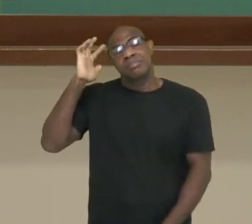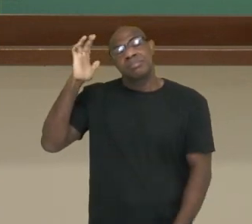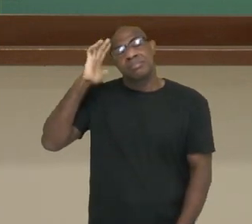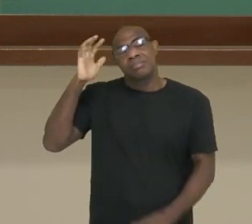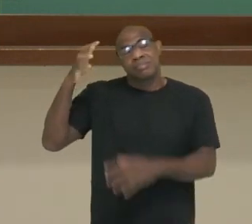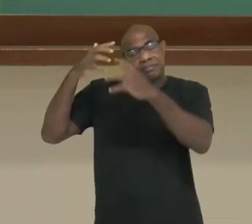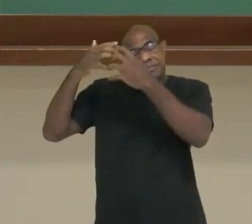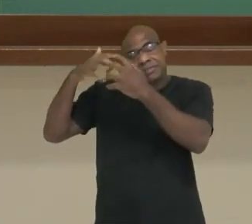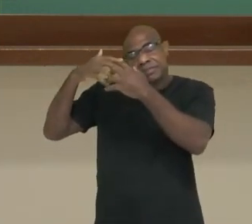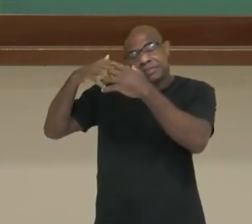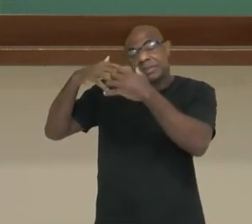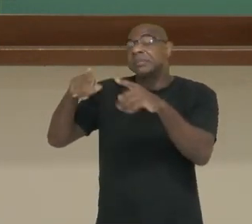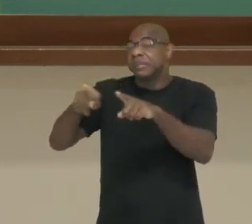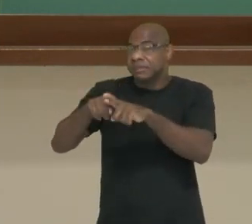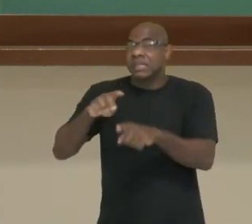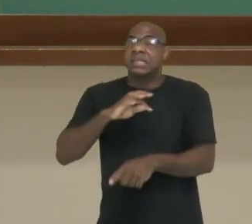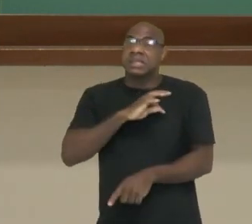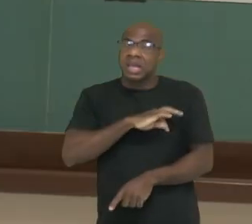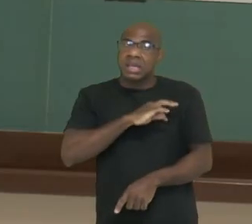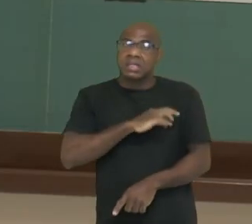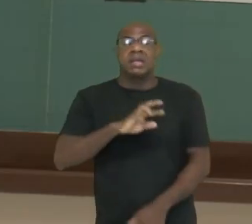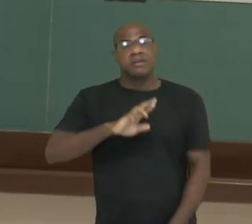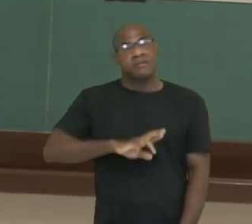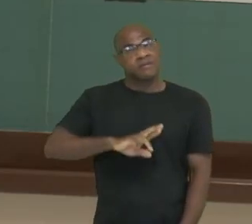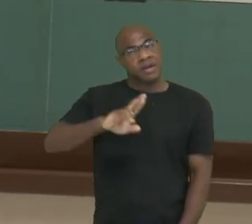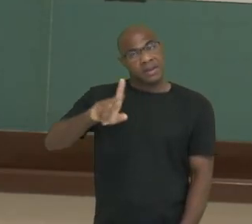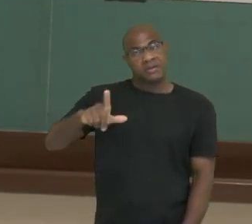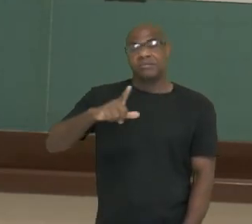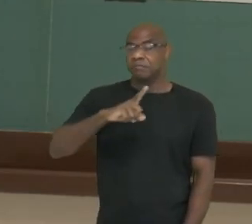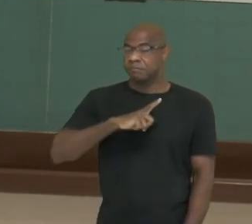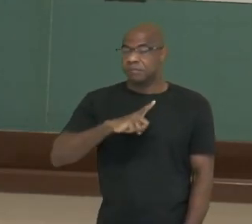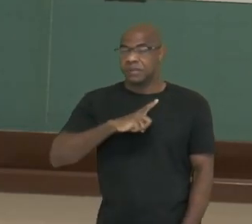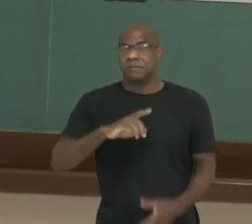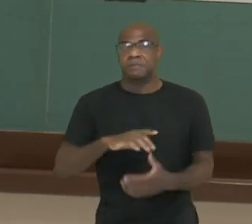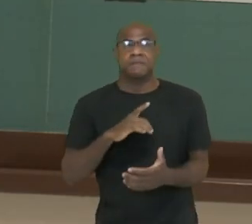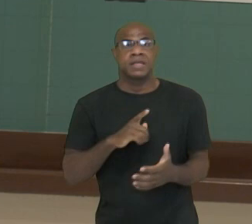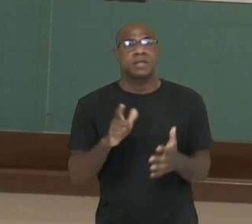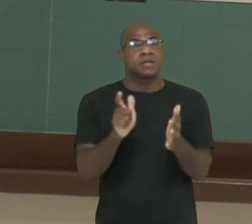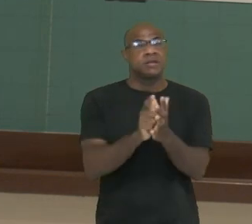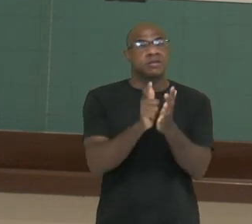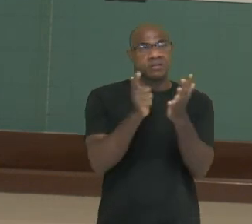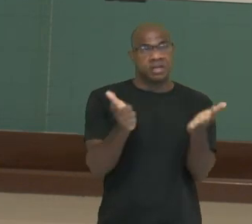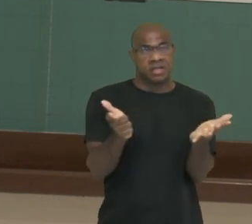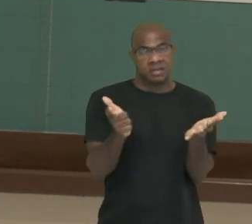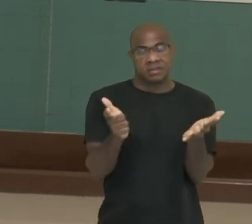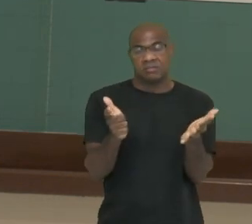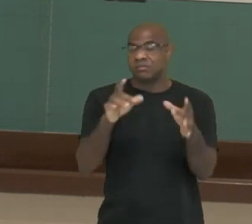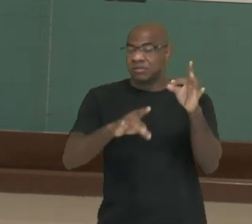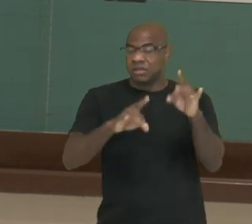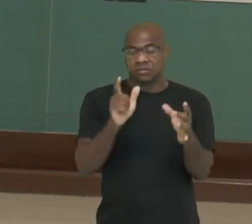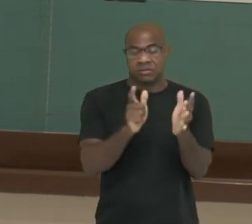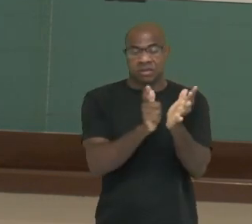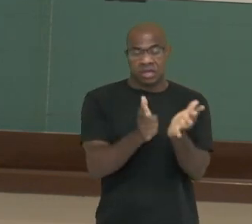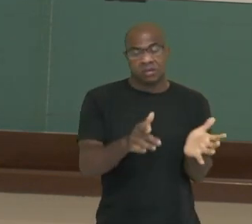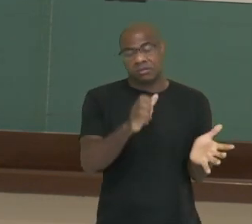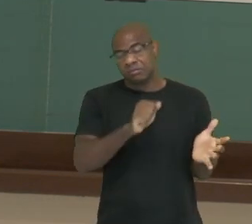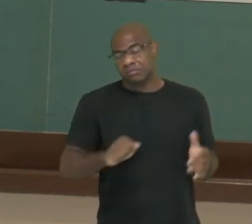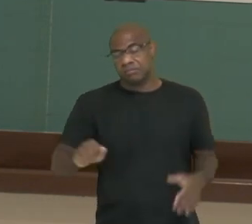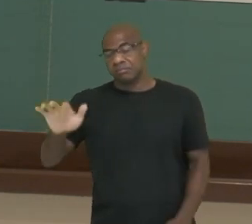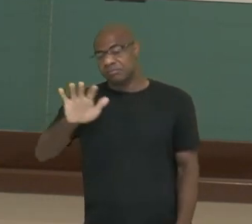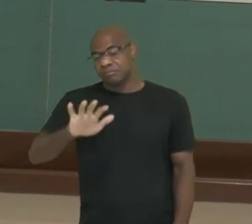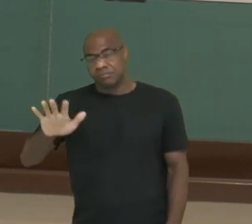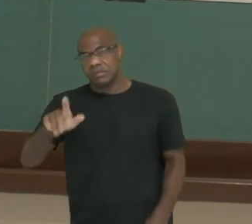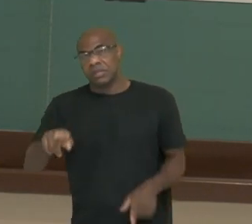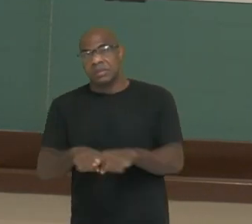diversas técnicas diferentes. Como a gente viu hoje, teatro jornal e teatro imagem, né? Teatro jornal utilizando as